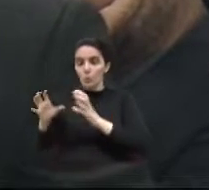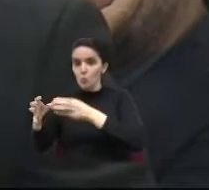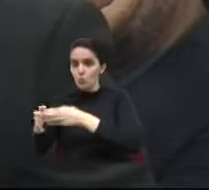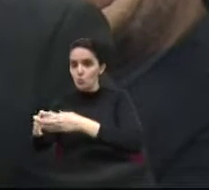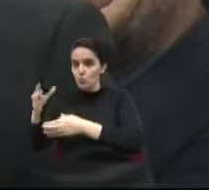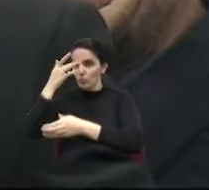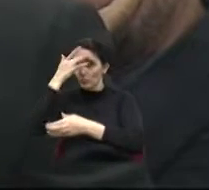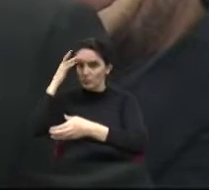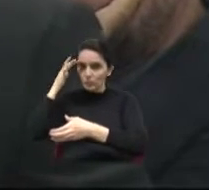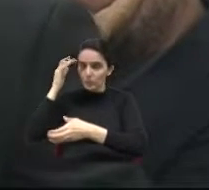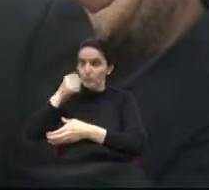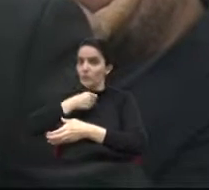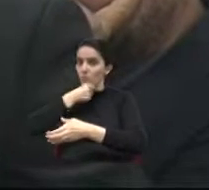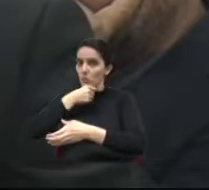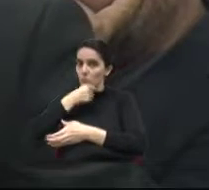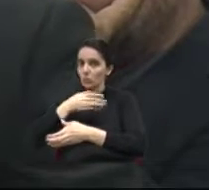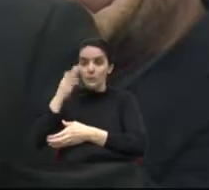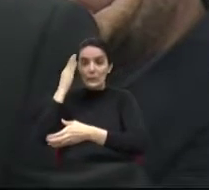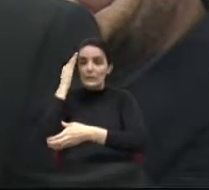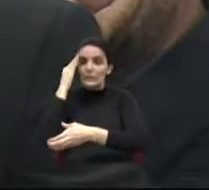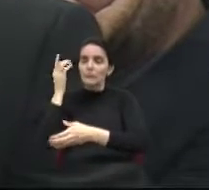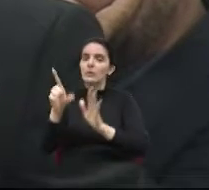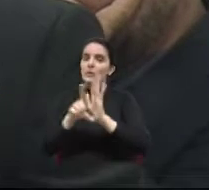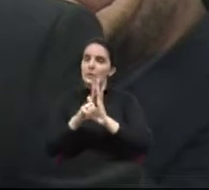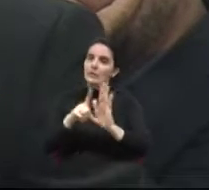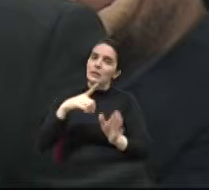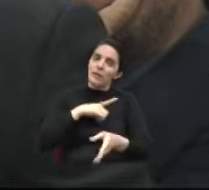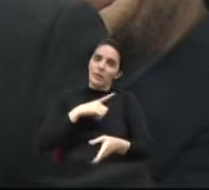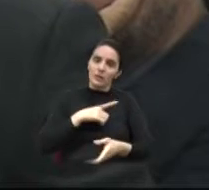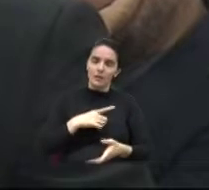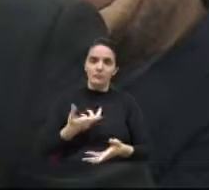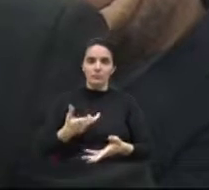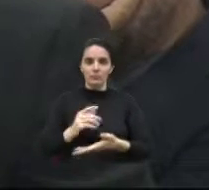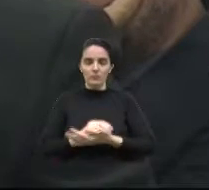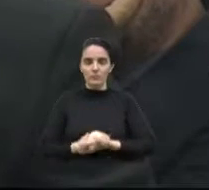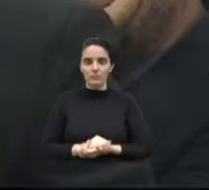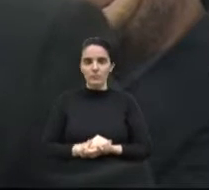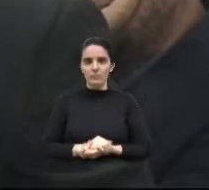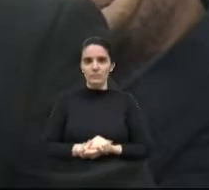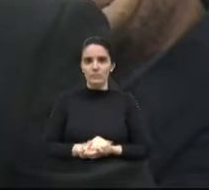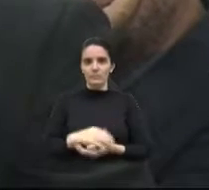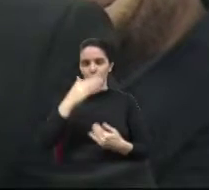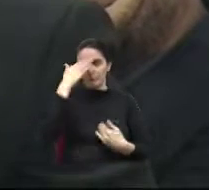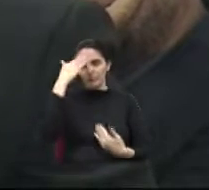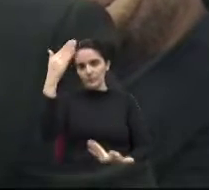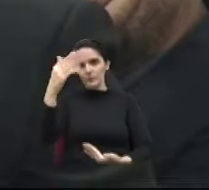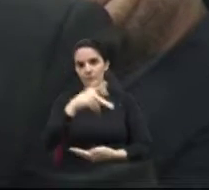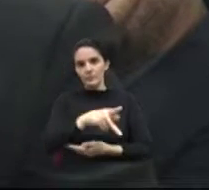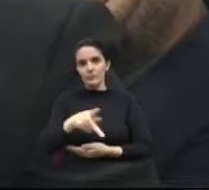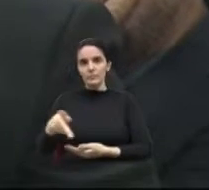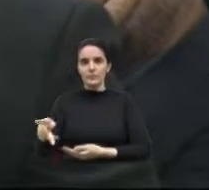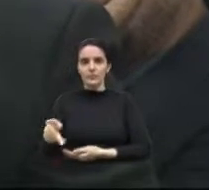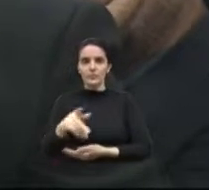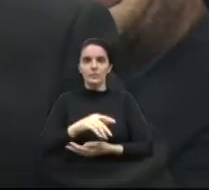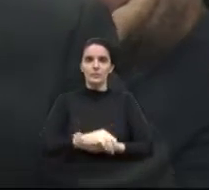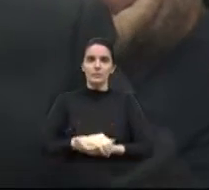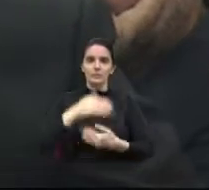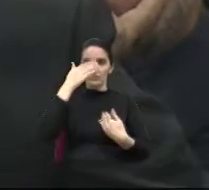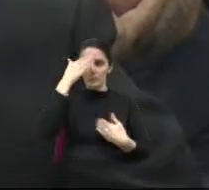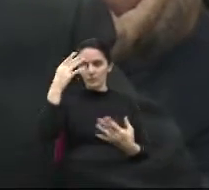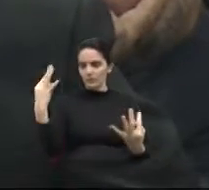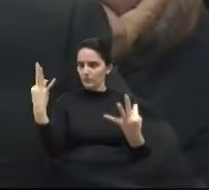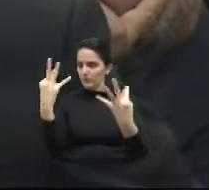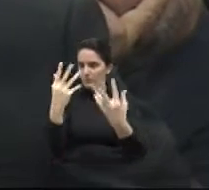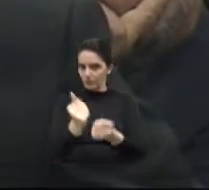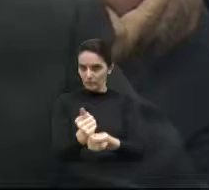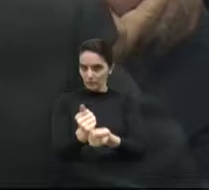sejam comunicados e, consequentemente, beneficiados por essa lei. Muito obrigado, senhor presidente, e obrigado a todos